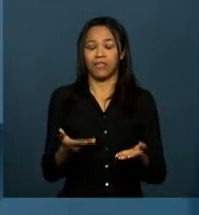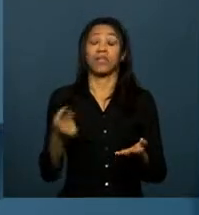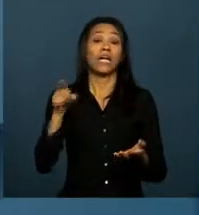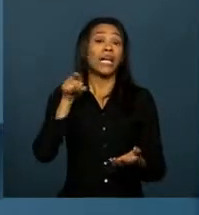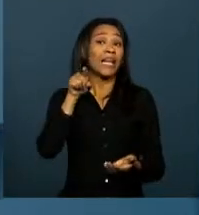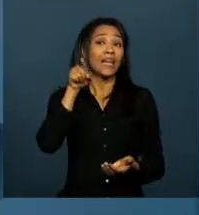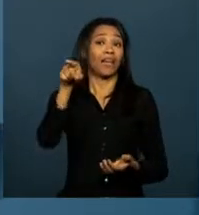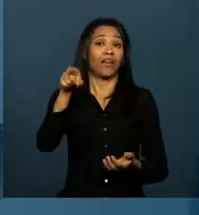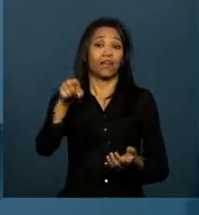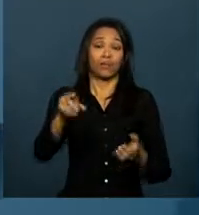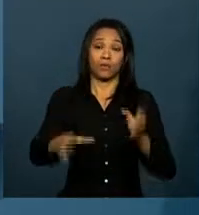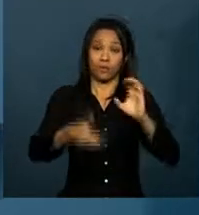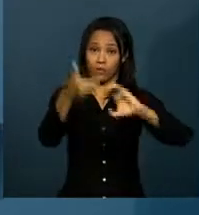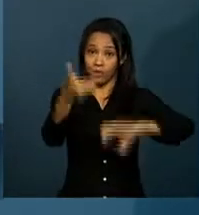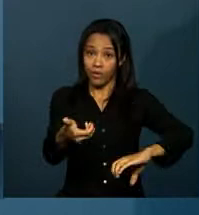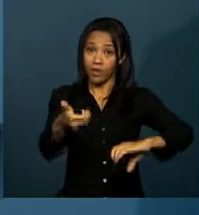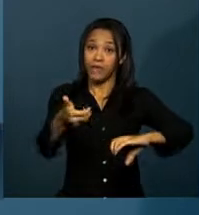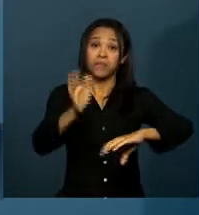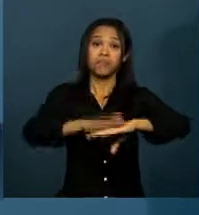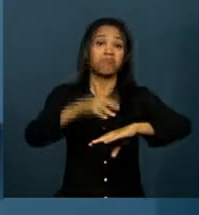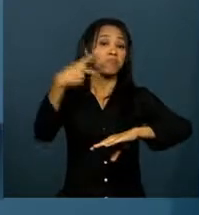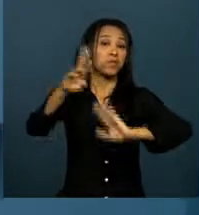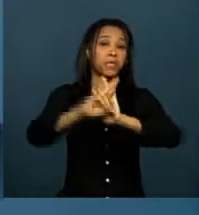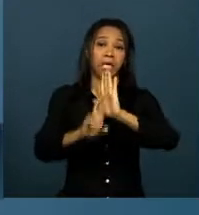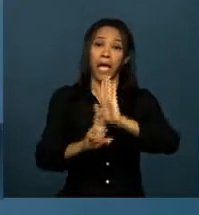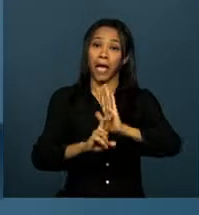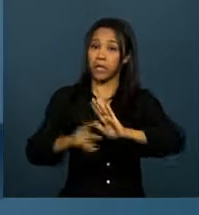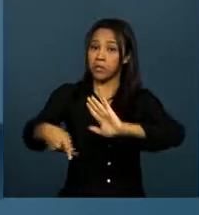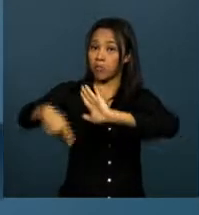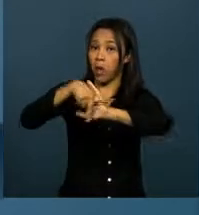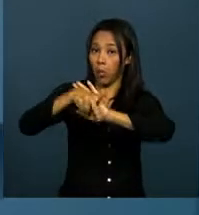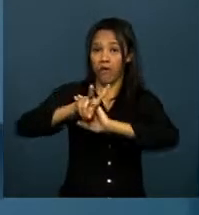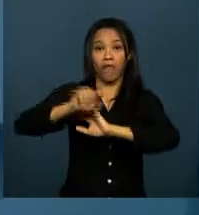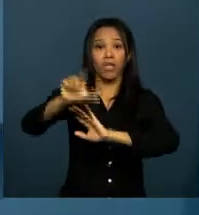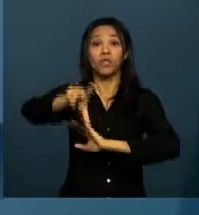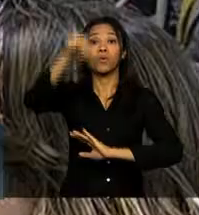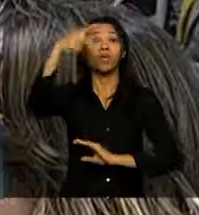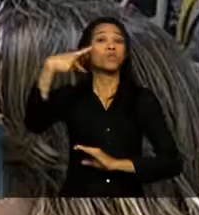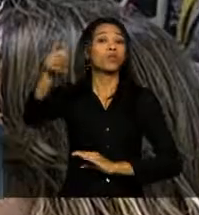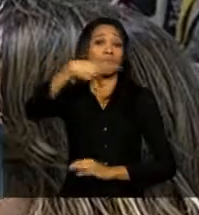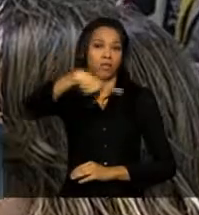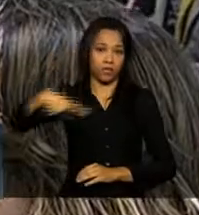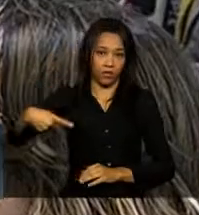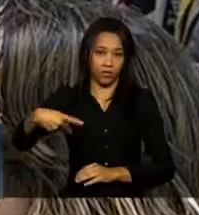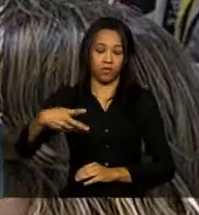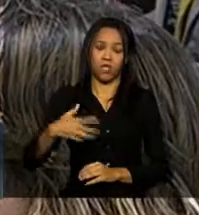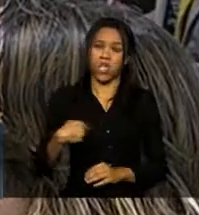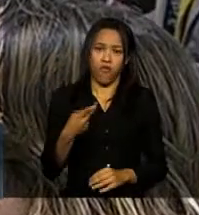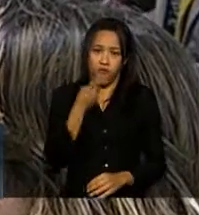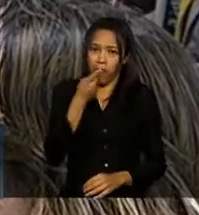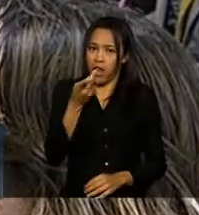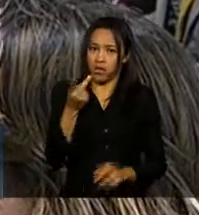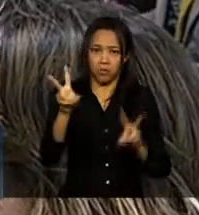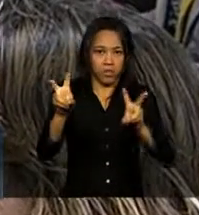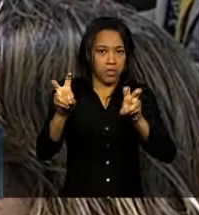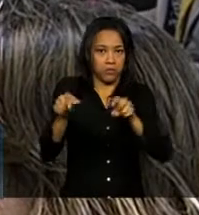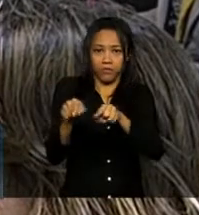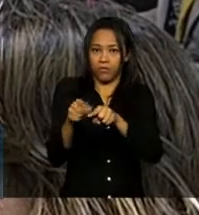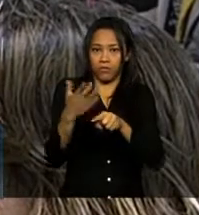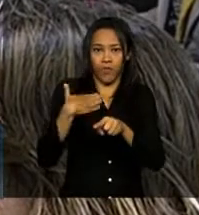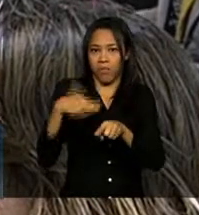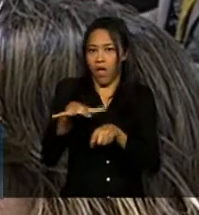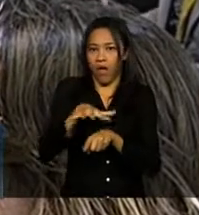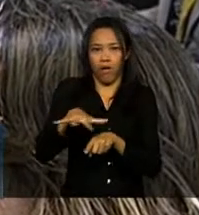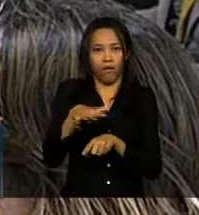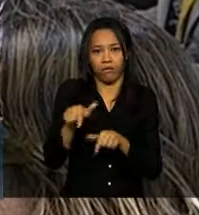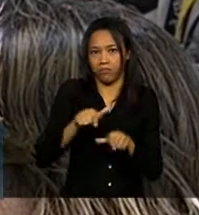Congresso Nacional, ele tem a sua dinâmica própria e seguramente escolherá o melhor presidente. Pessoal, eu não posso falar sobre isso, não é minha área.